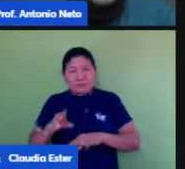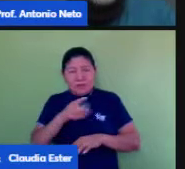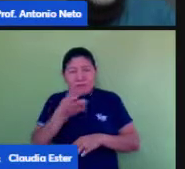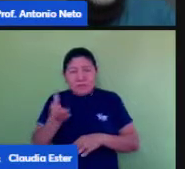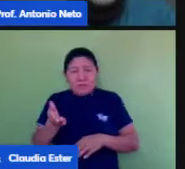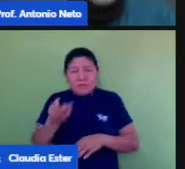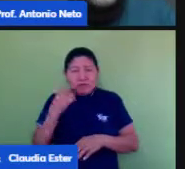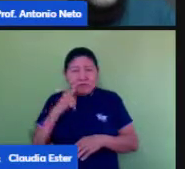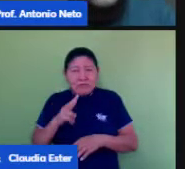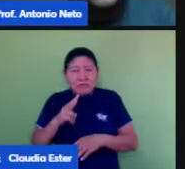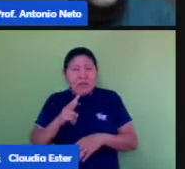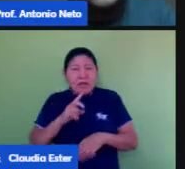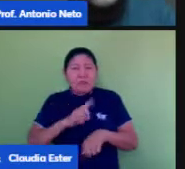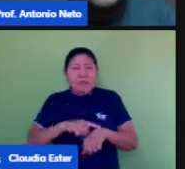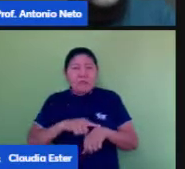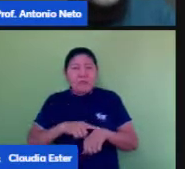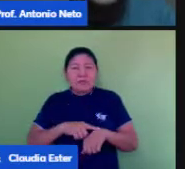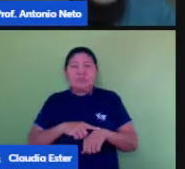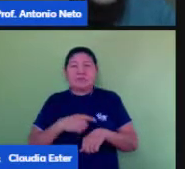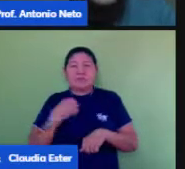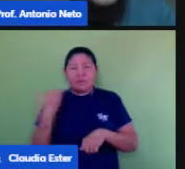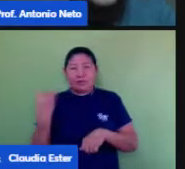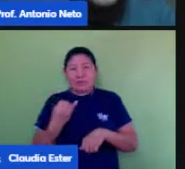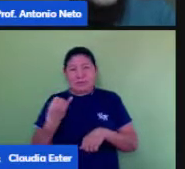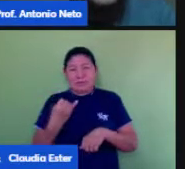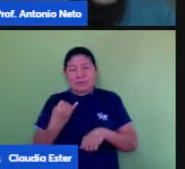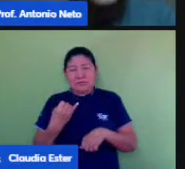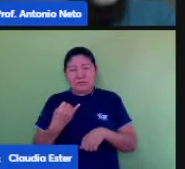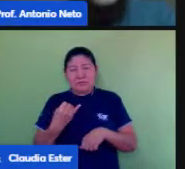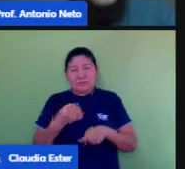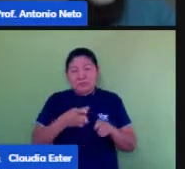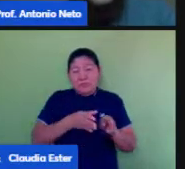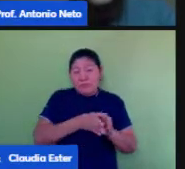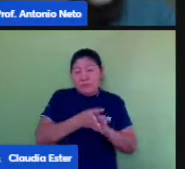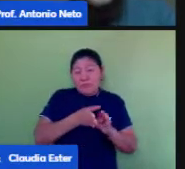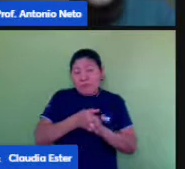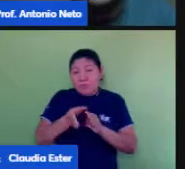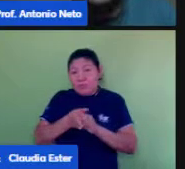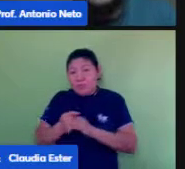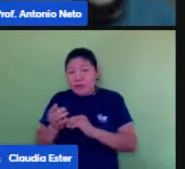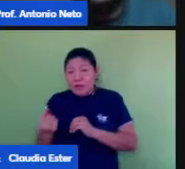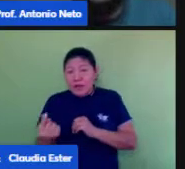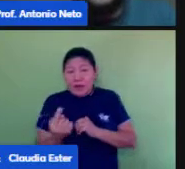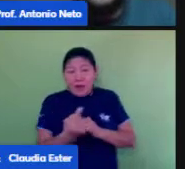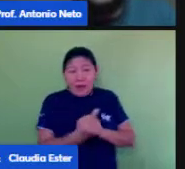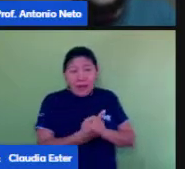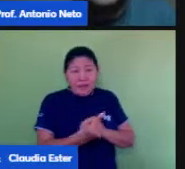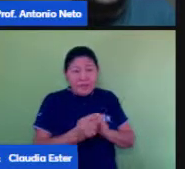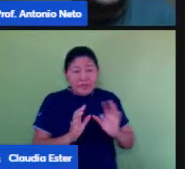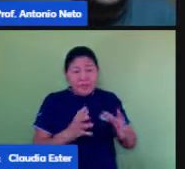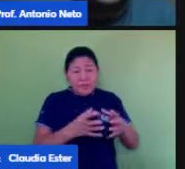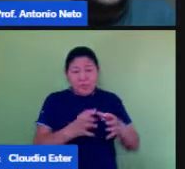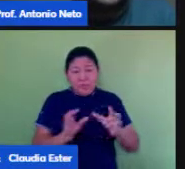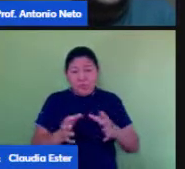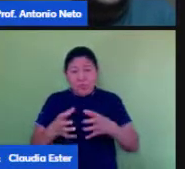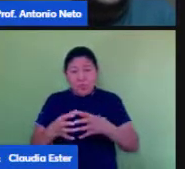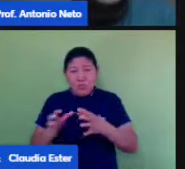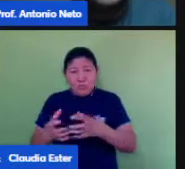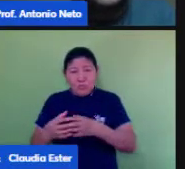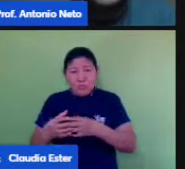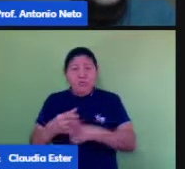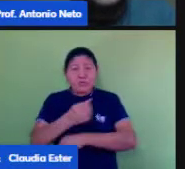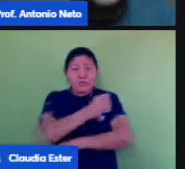acha pertinente para o aluno e como orientar de acordo com o que vocês encontram